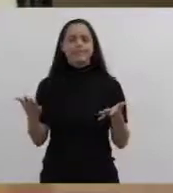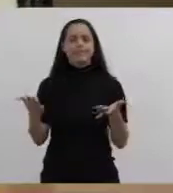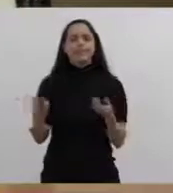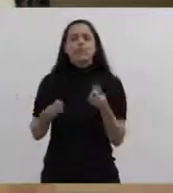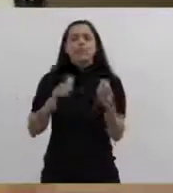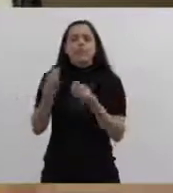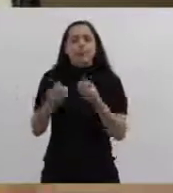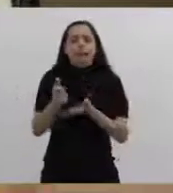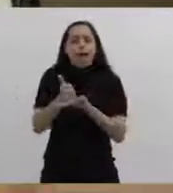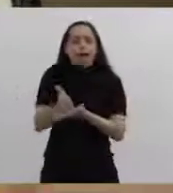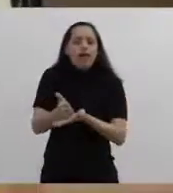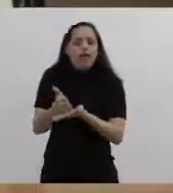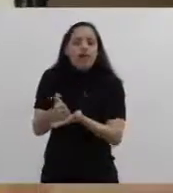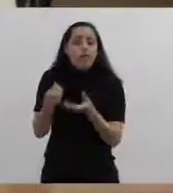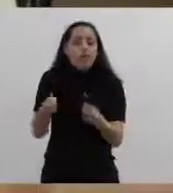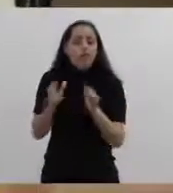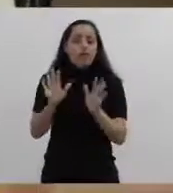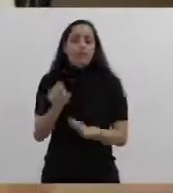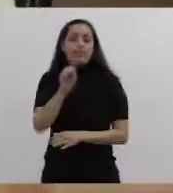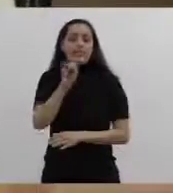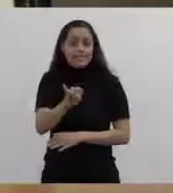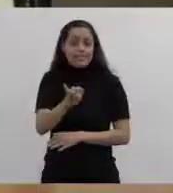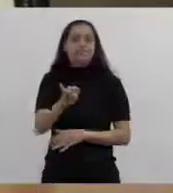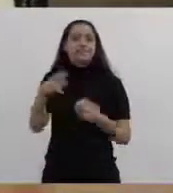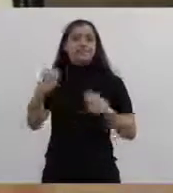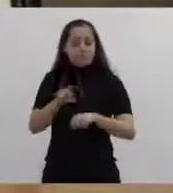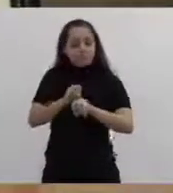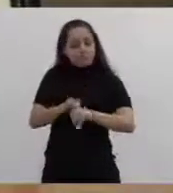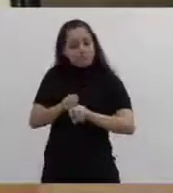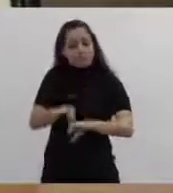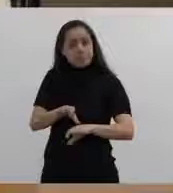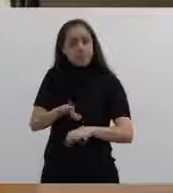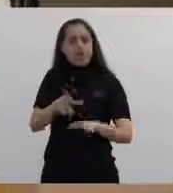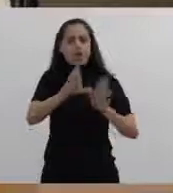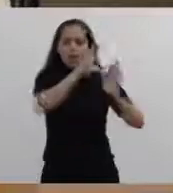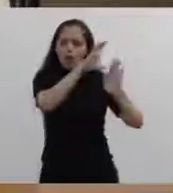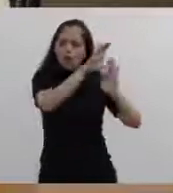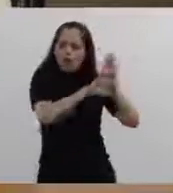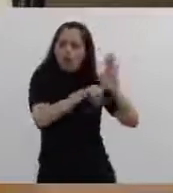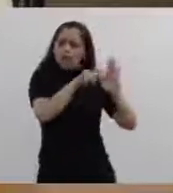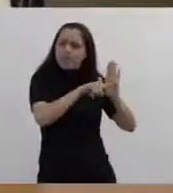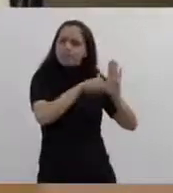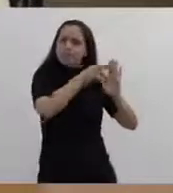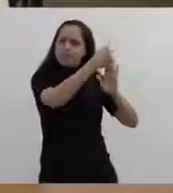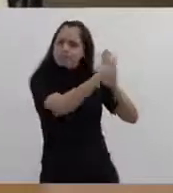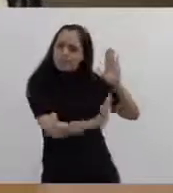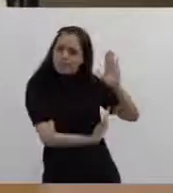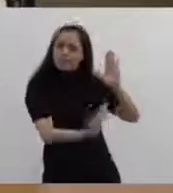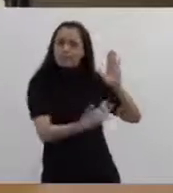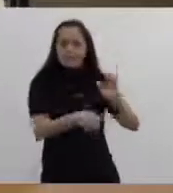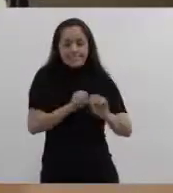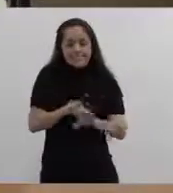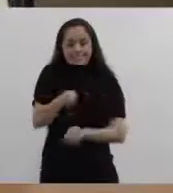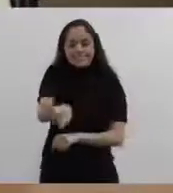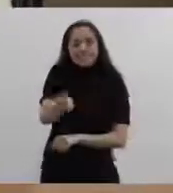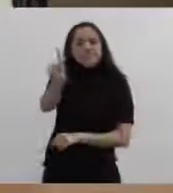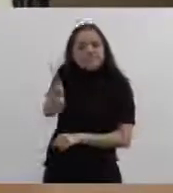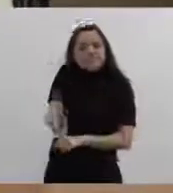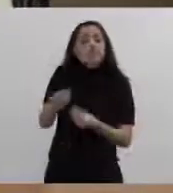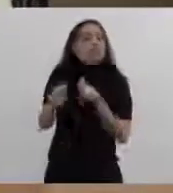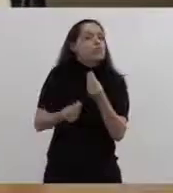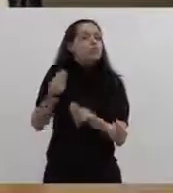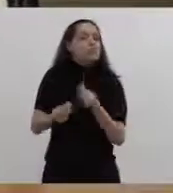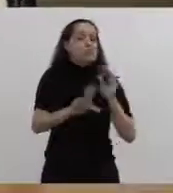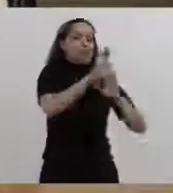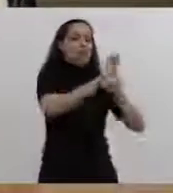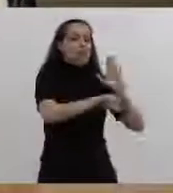através dessas configurações de apoio, ela poderá estar plenamente integrada com seus colegas. Talvez o que é